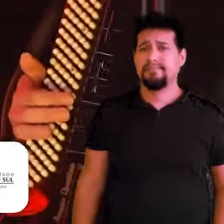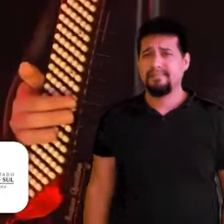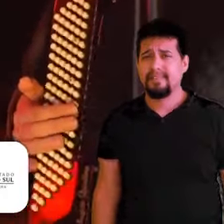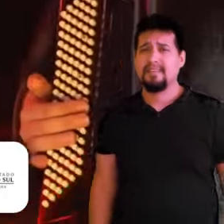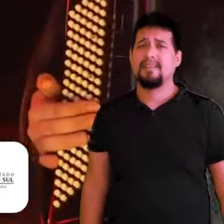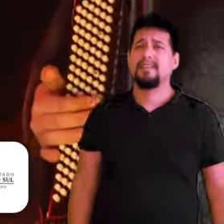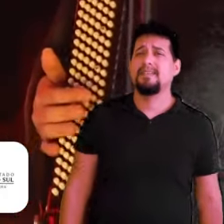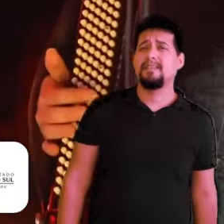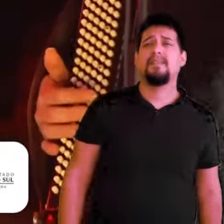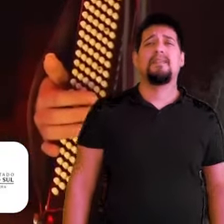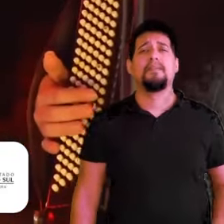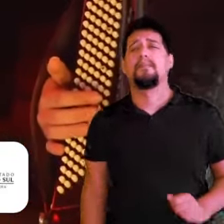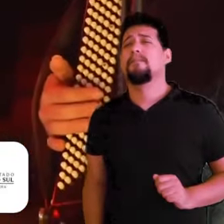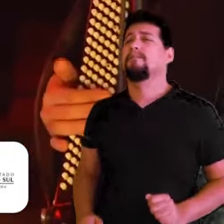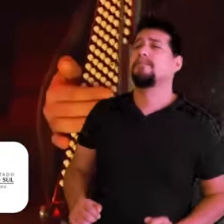decidir.